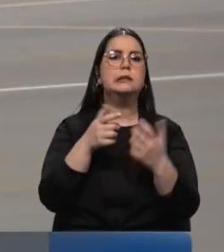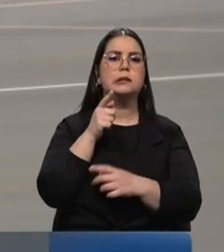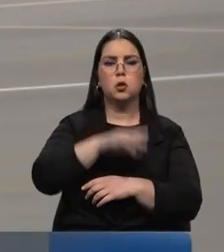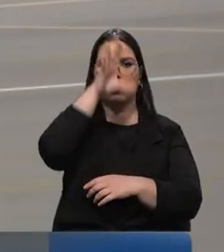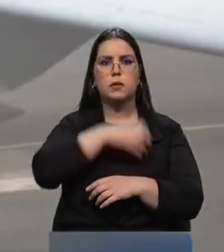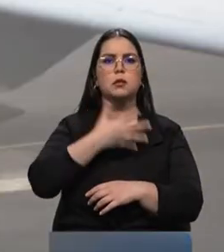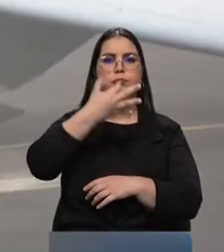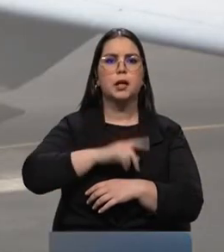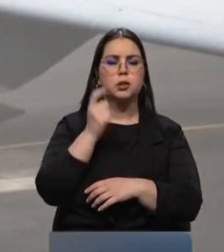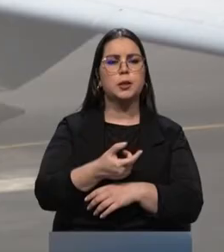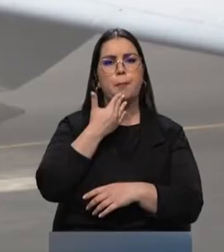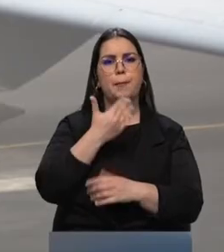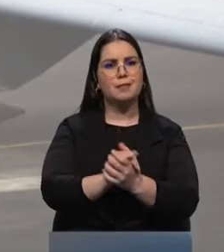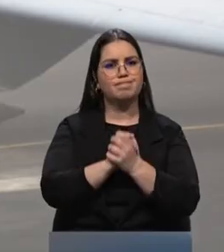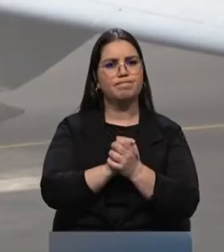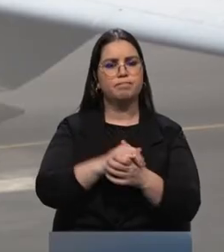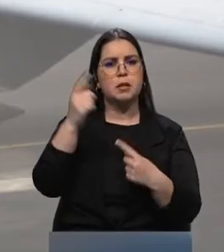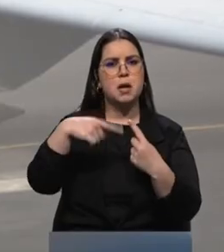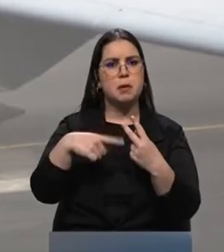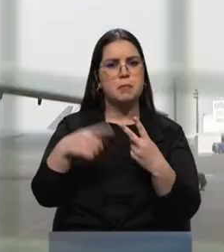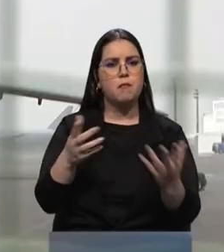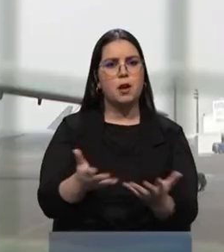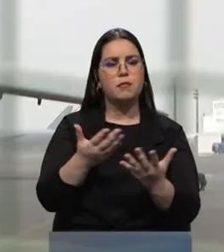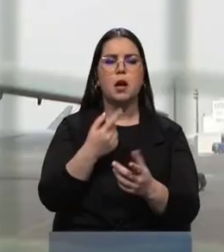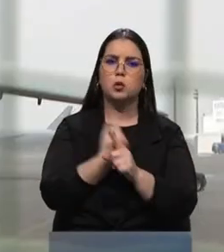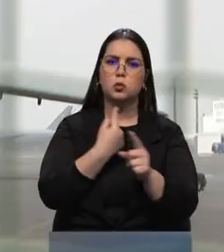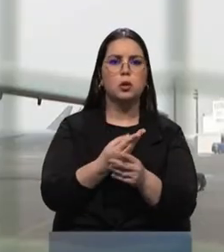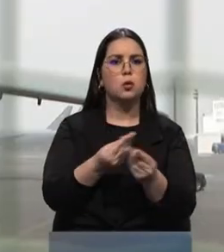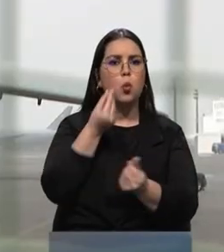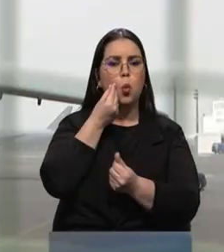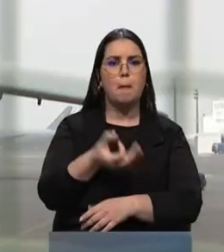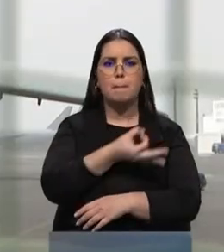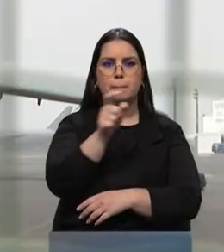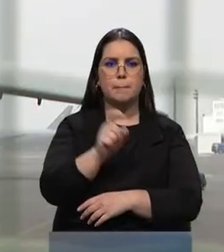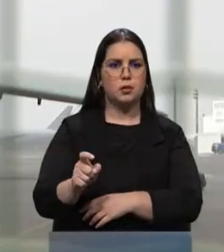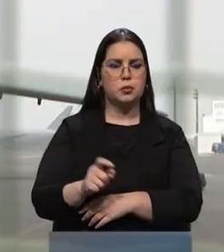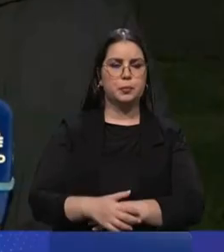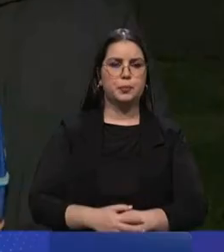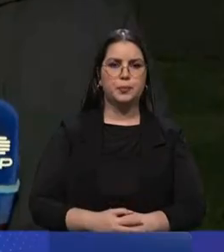que tem feito um apelo sistemático a que tudo se resolva pela via da paz.